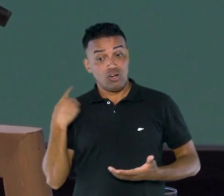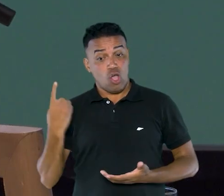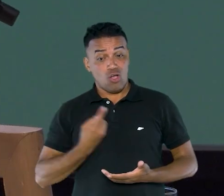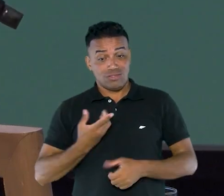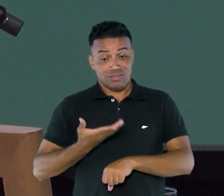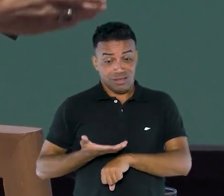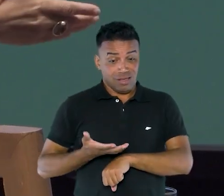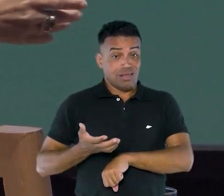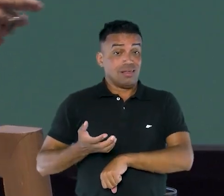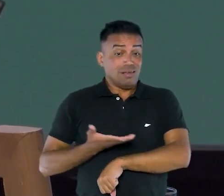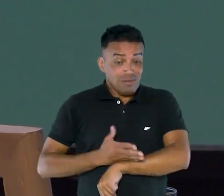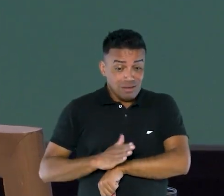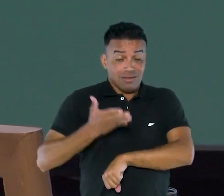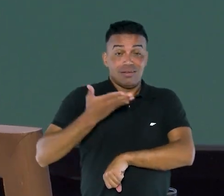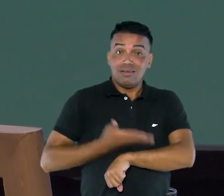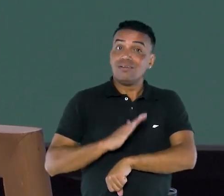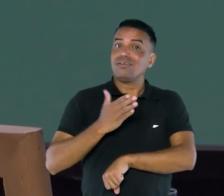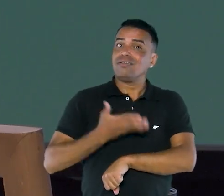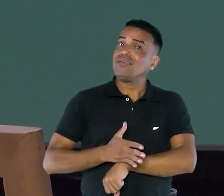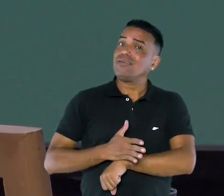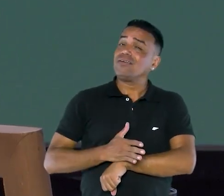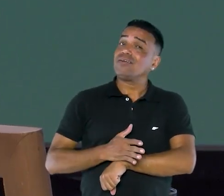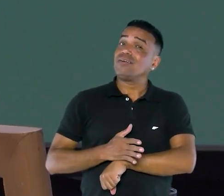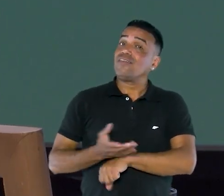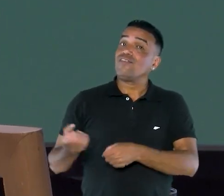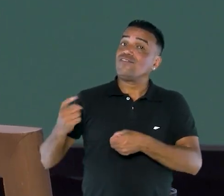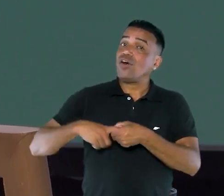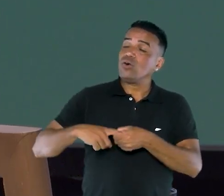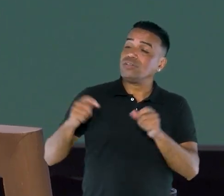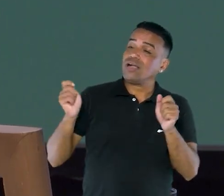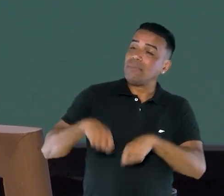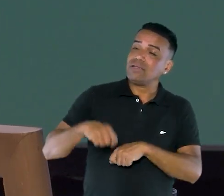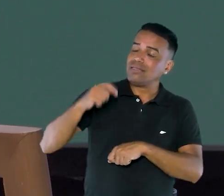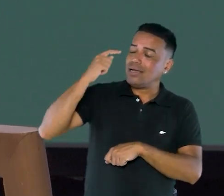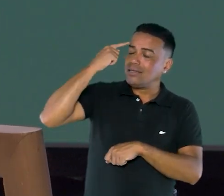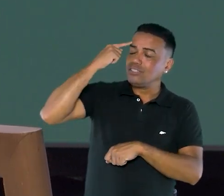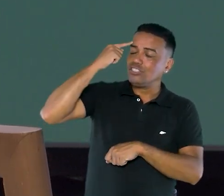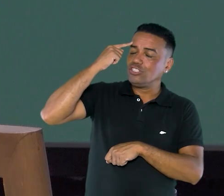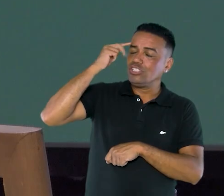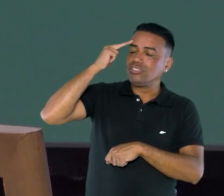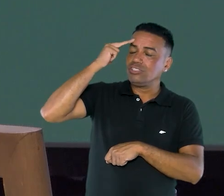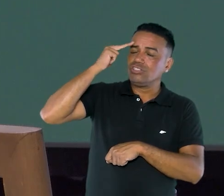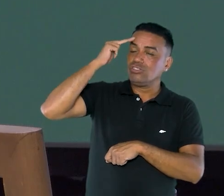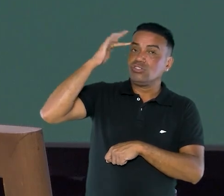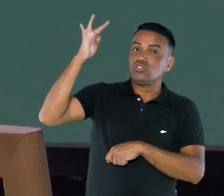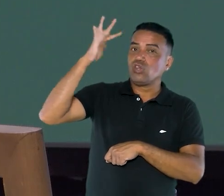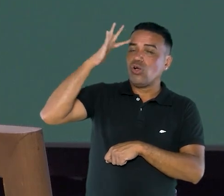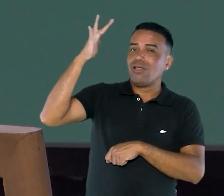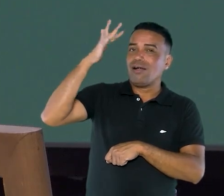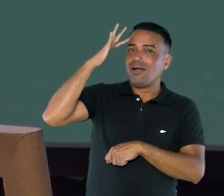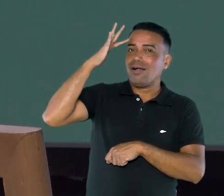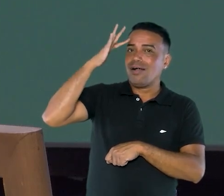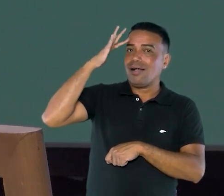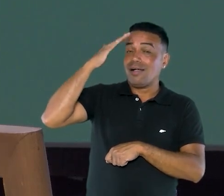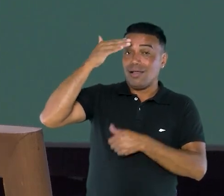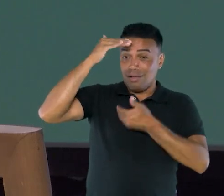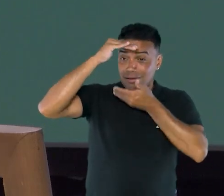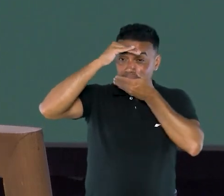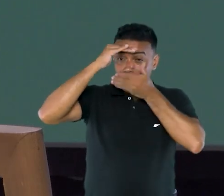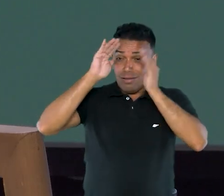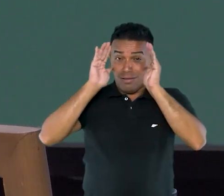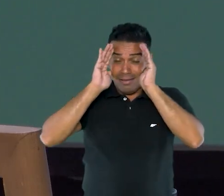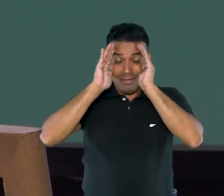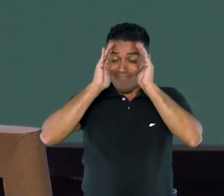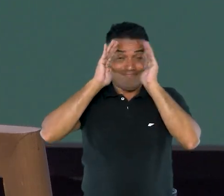exercendo, procurando descobrir a capacidade de sonhar, de imaginar, de pensar fora da caixa.